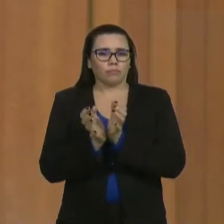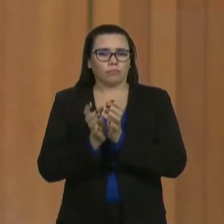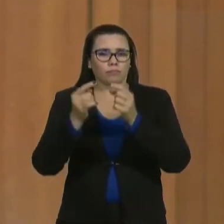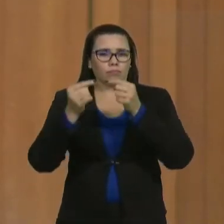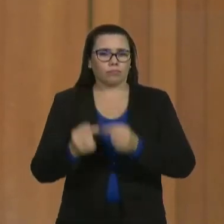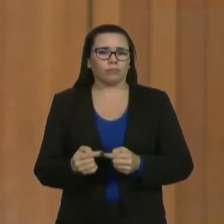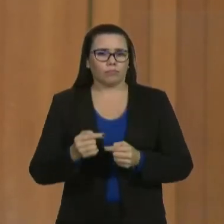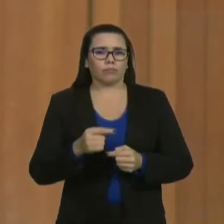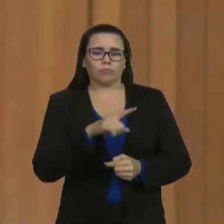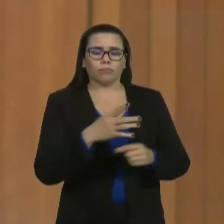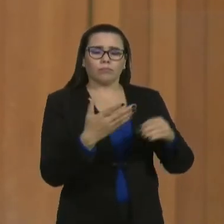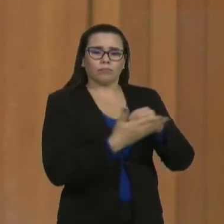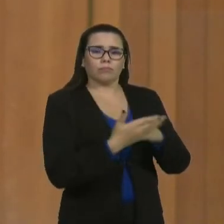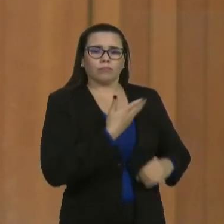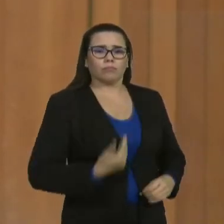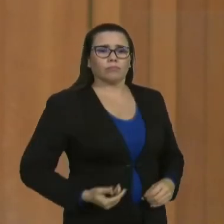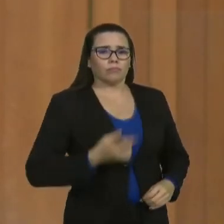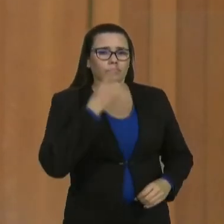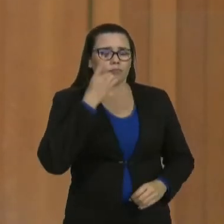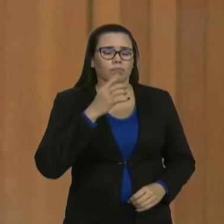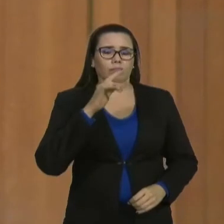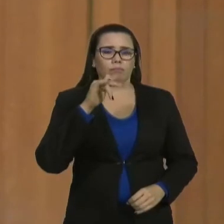vez, amanhã, 11 horas da manhã.